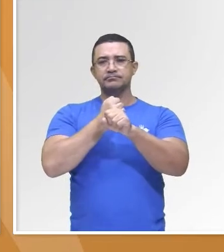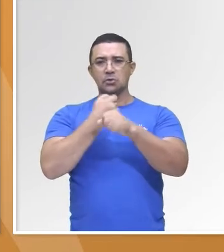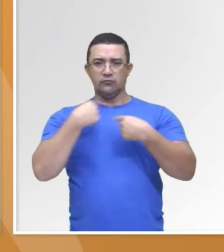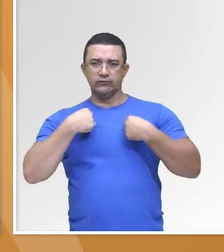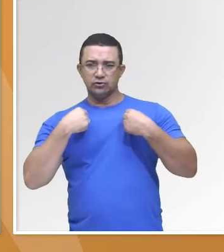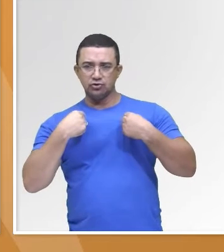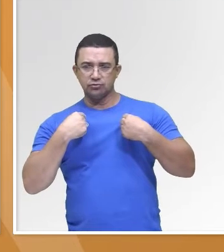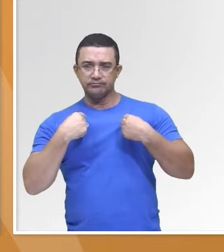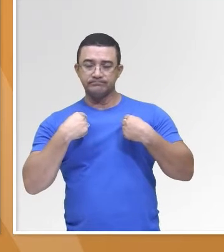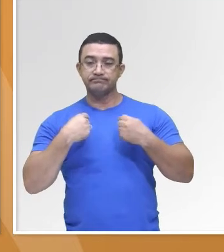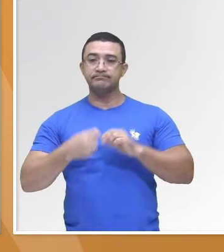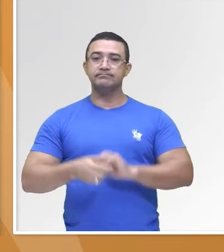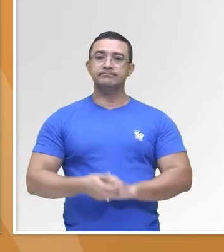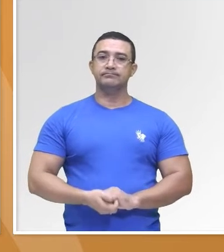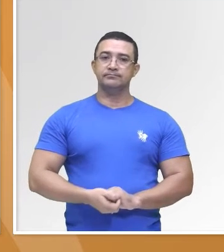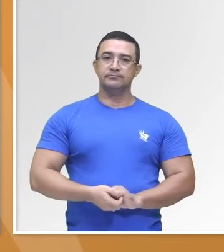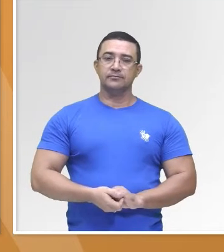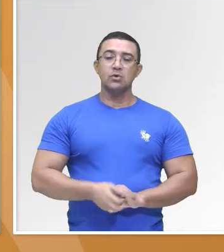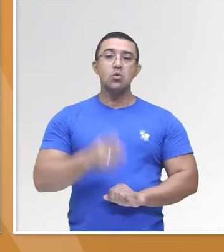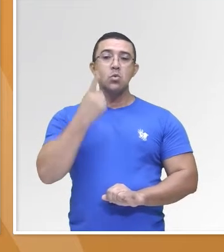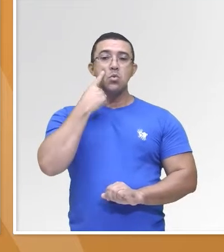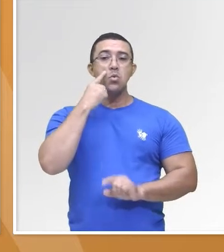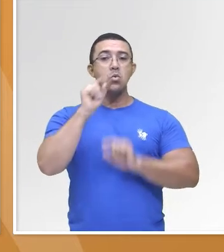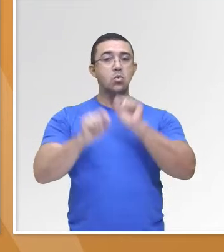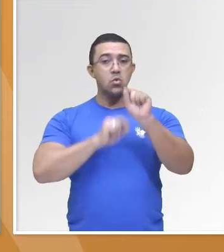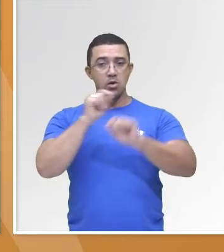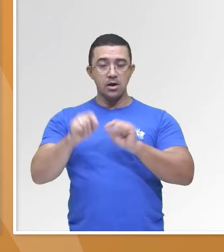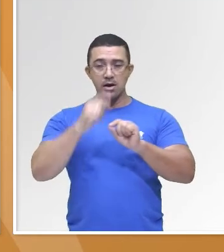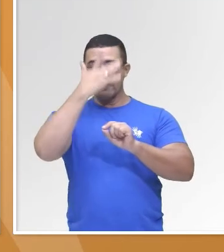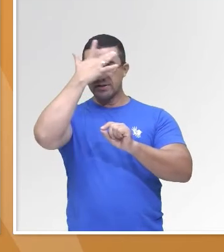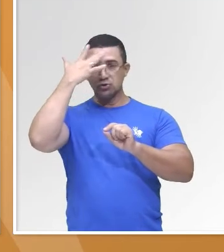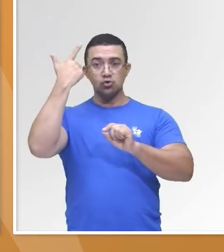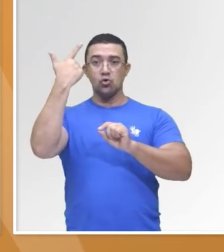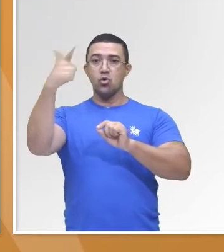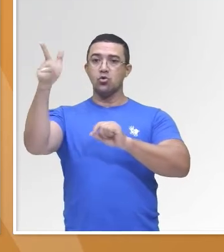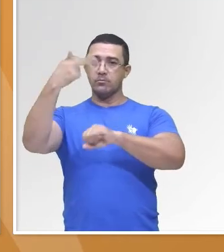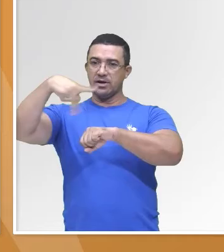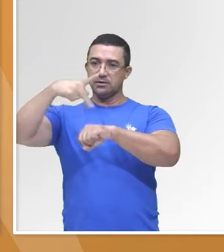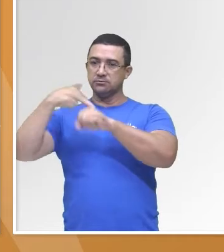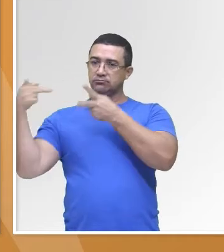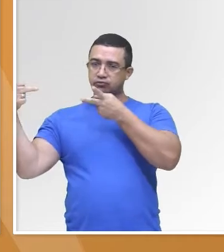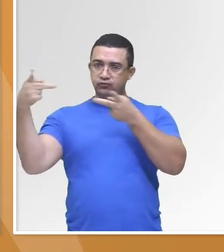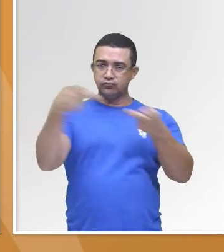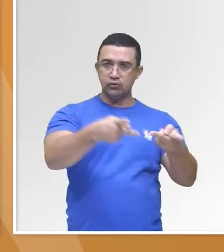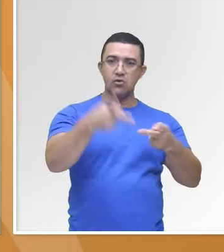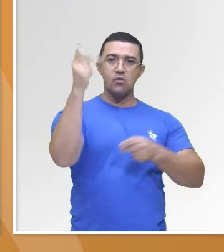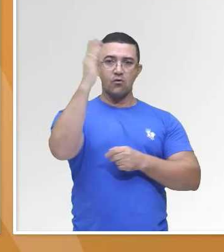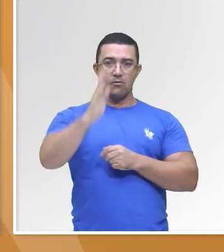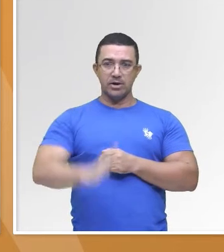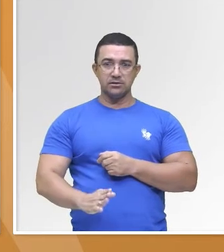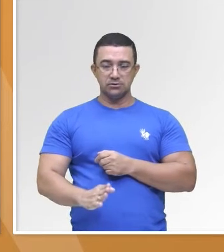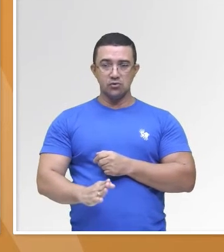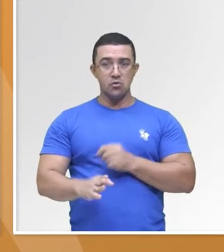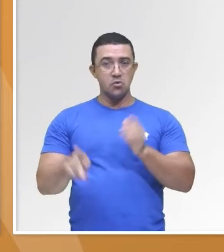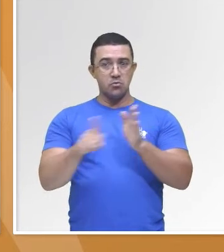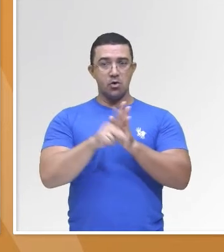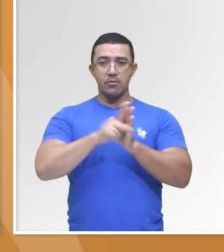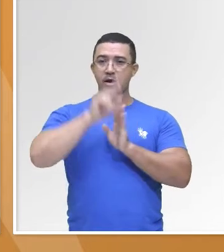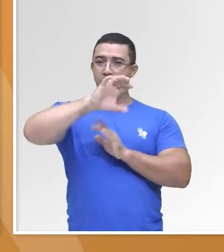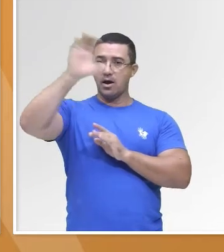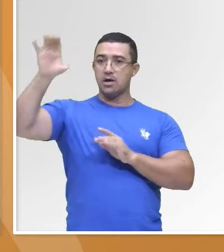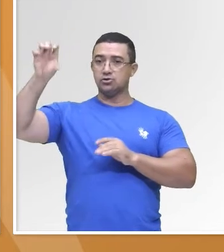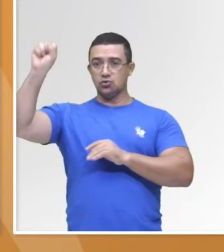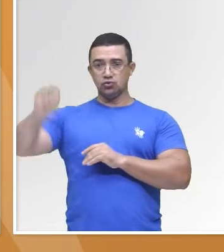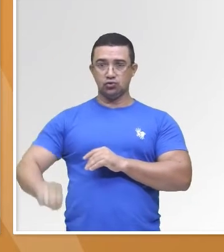falar como se deu, tá, essa vinda desses imigrantes no território brasileiro, mais precisamente lá na região sul